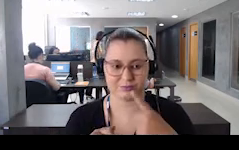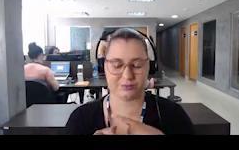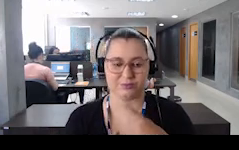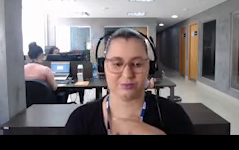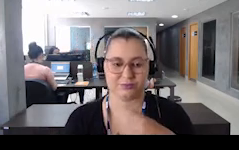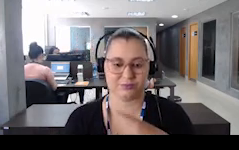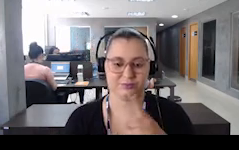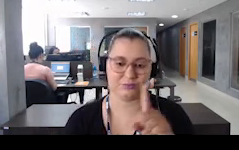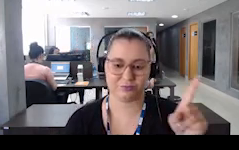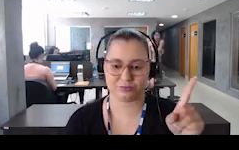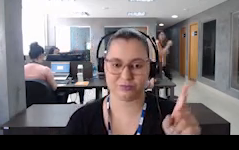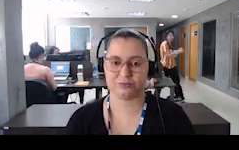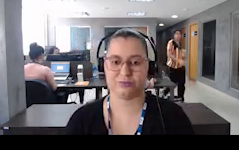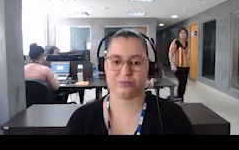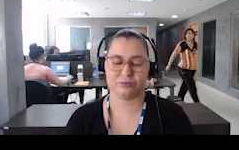Capacidade